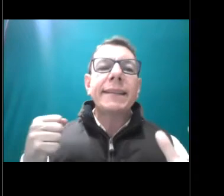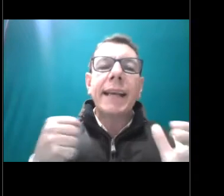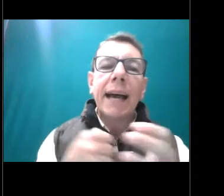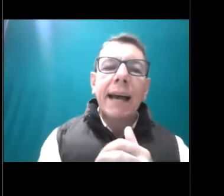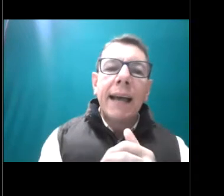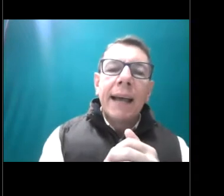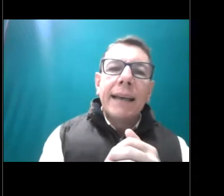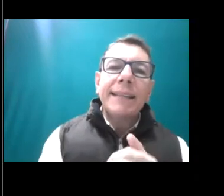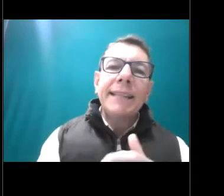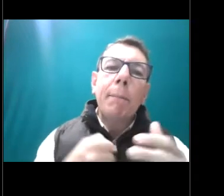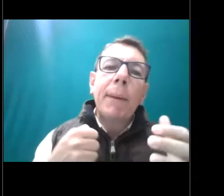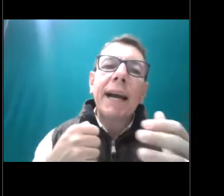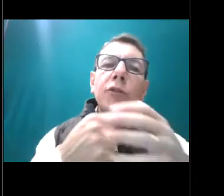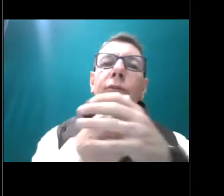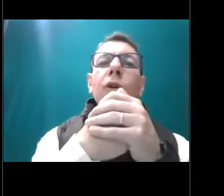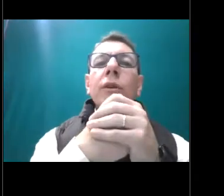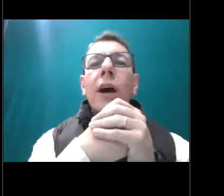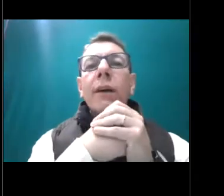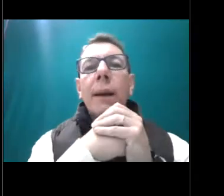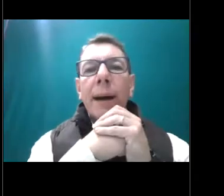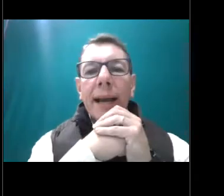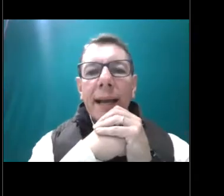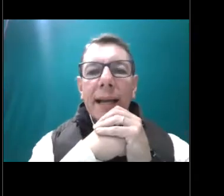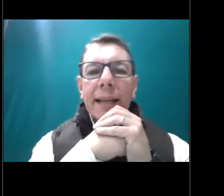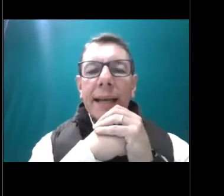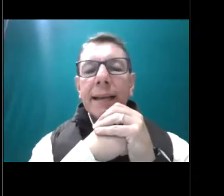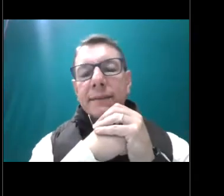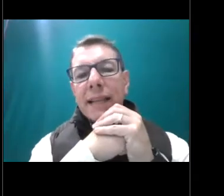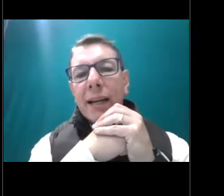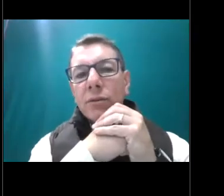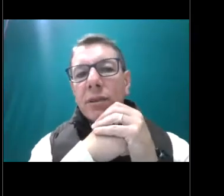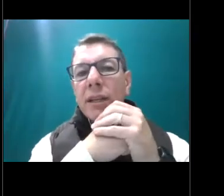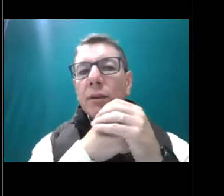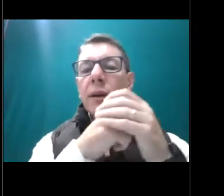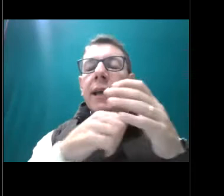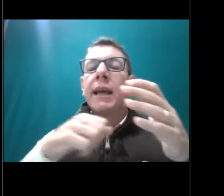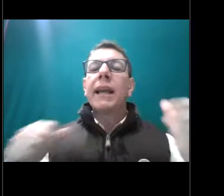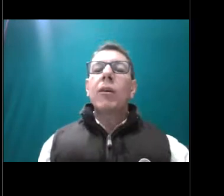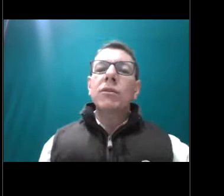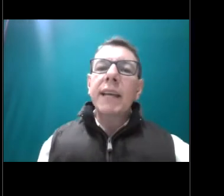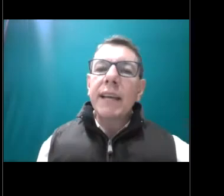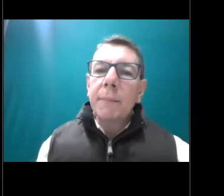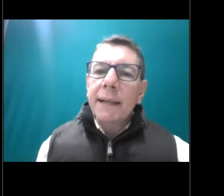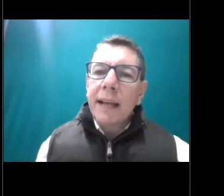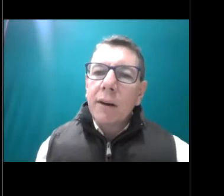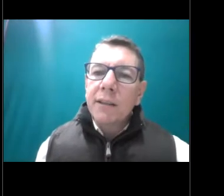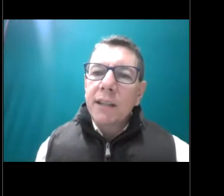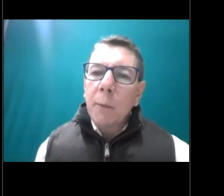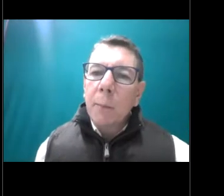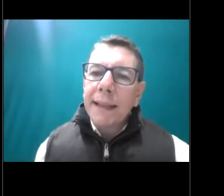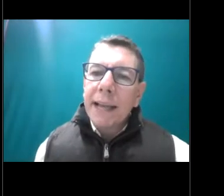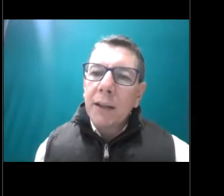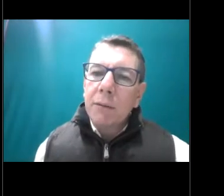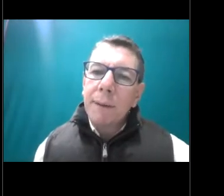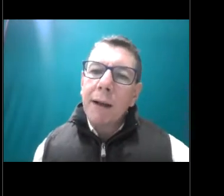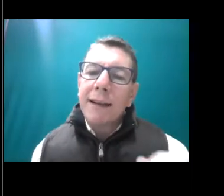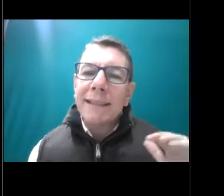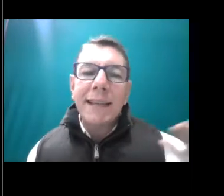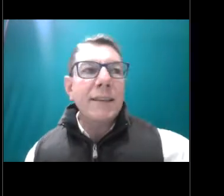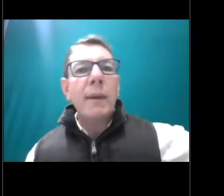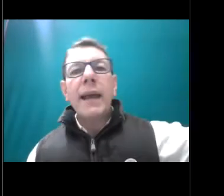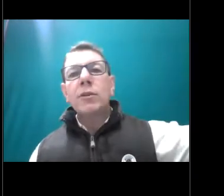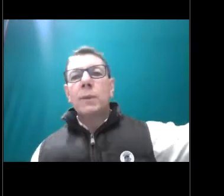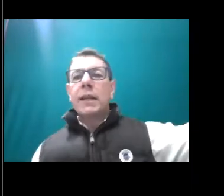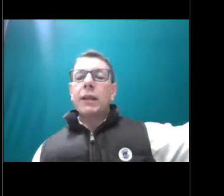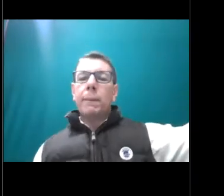né, esse impacto frontal que a pá carregadeira dá no silo, ela consegue mandar oxigênio para dentro, para